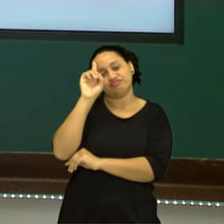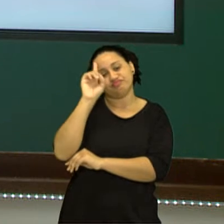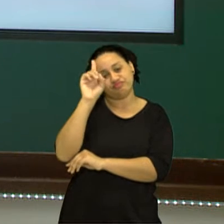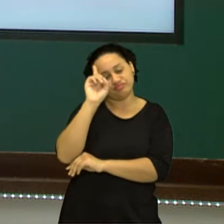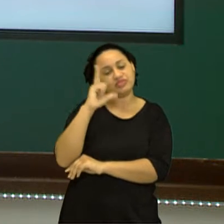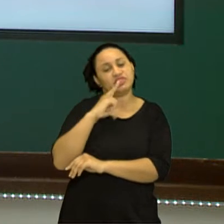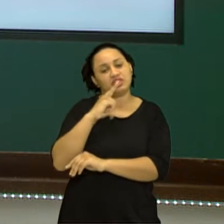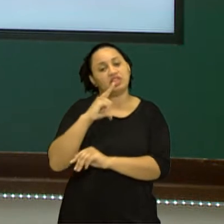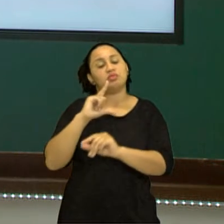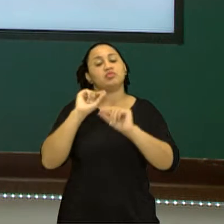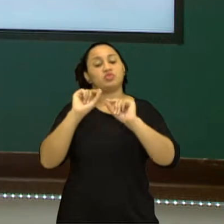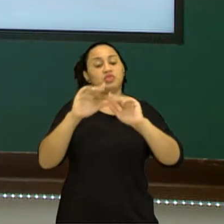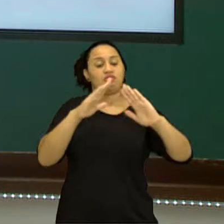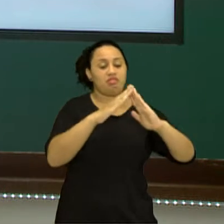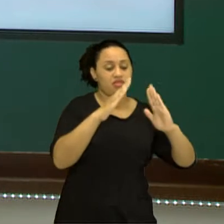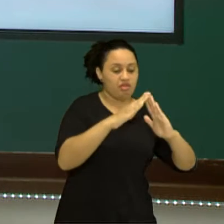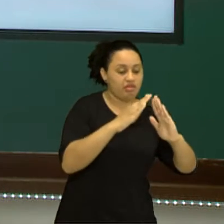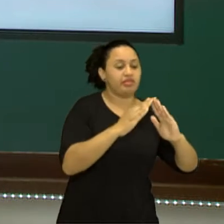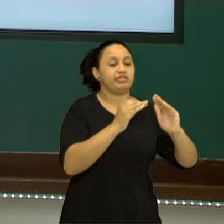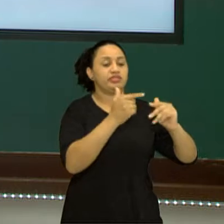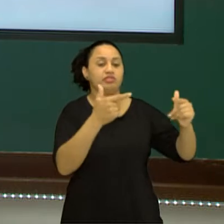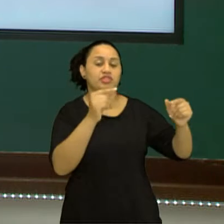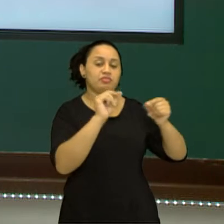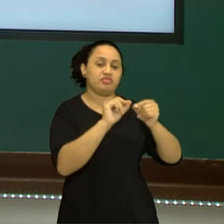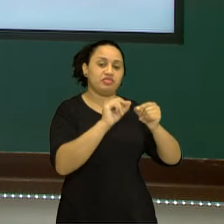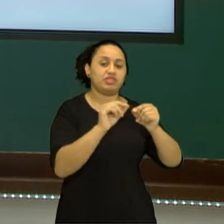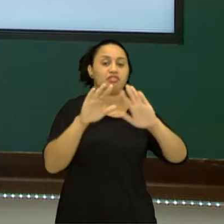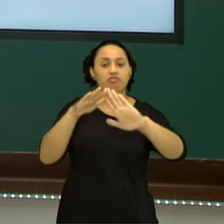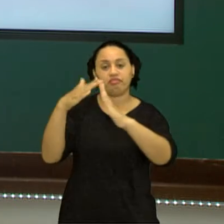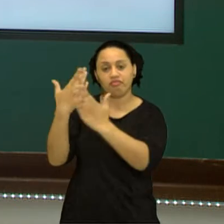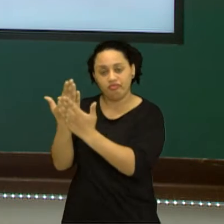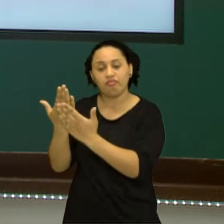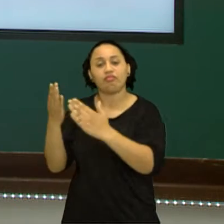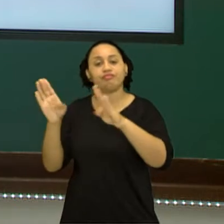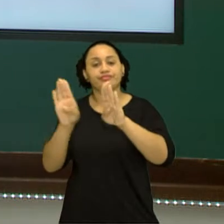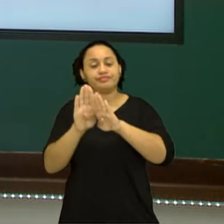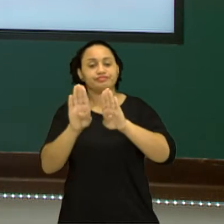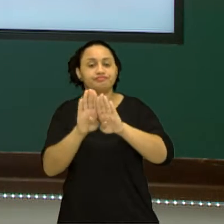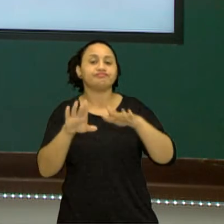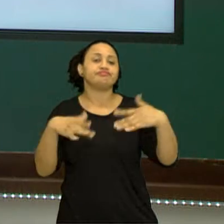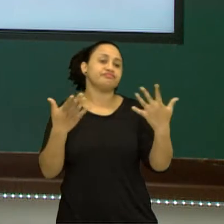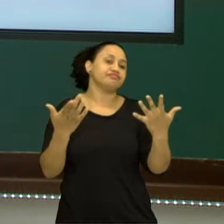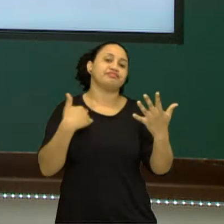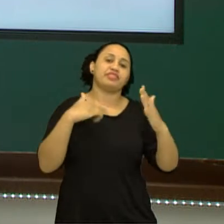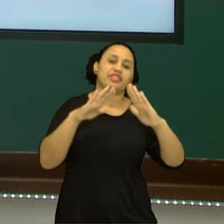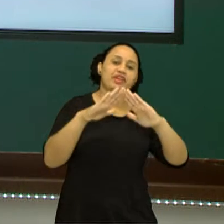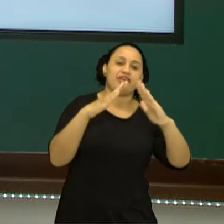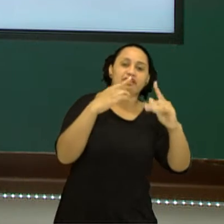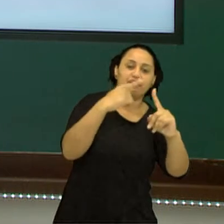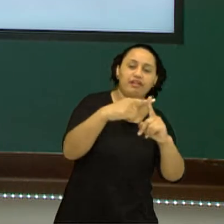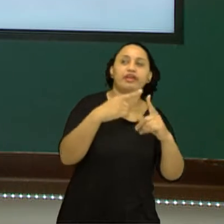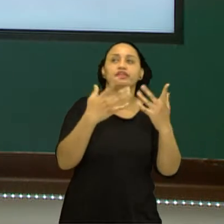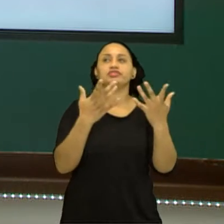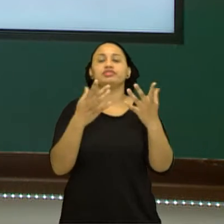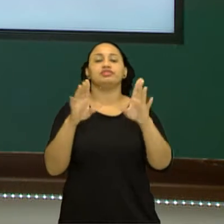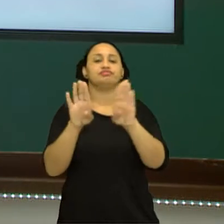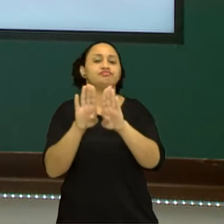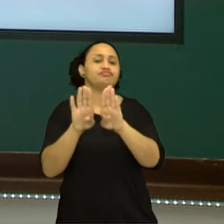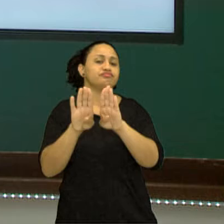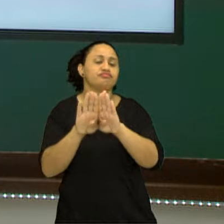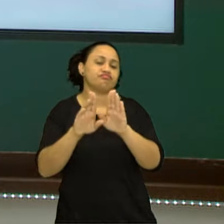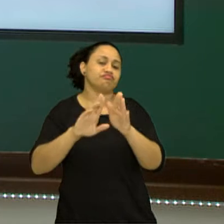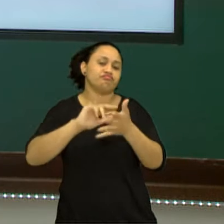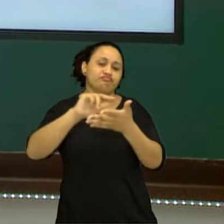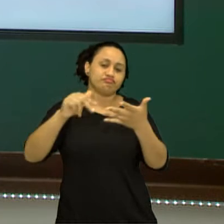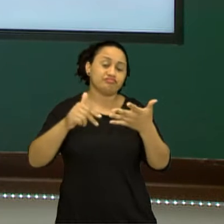as nossas atividades em casa, as nossas atividades na escola, né? As nossas atividades aí na igreja, as nossas atividades, né, que a